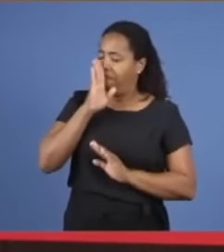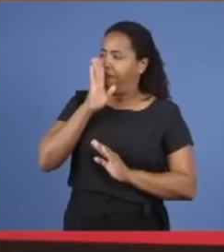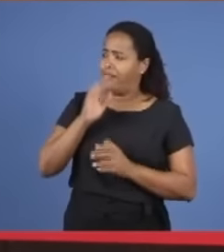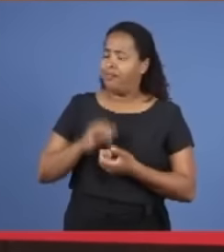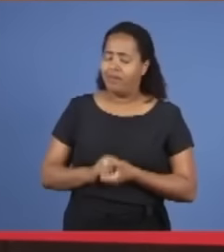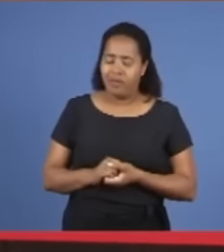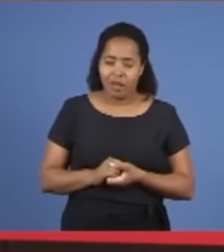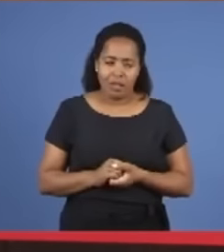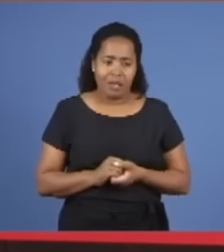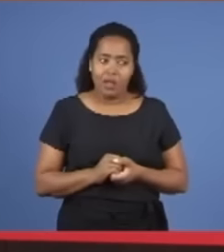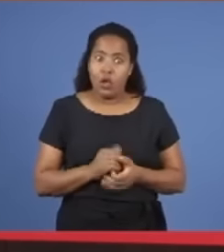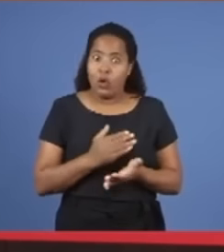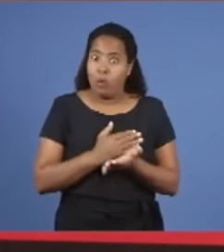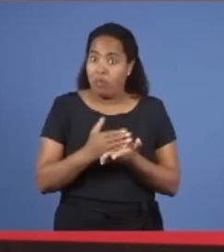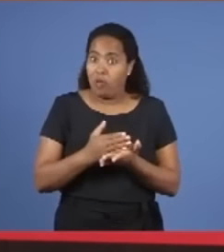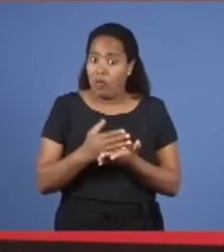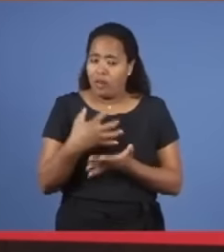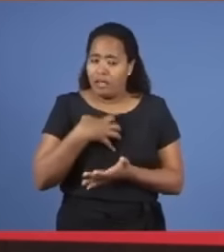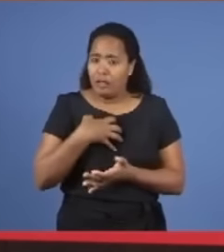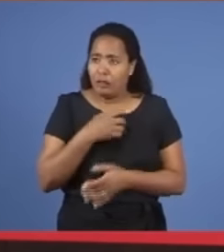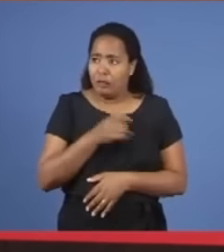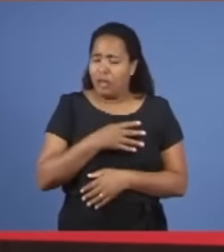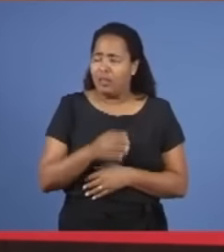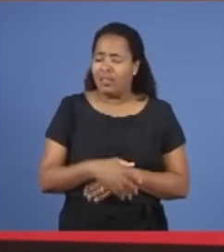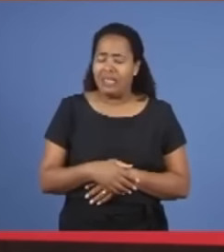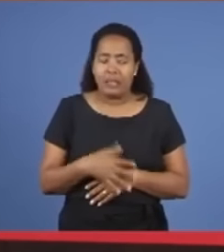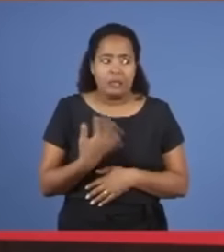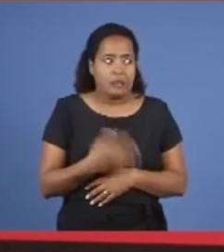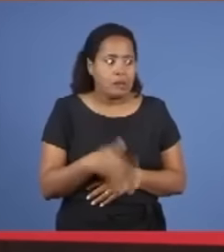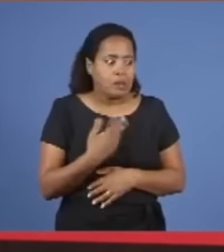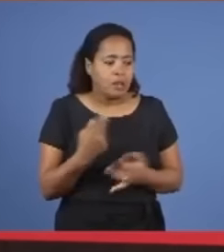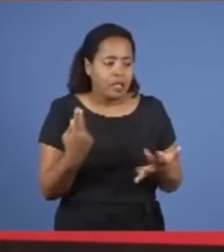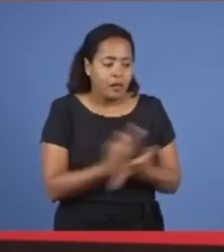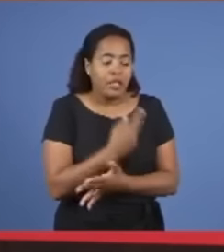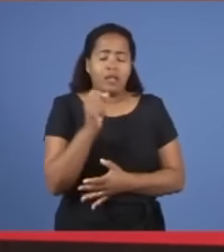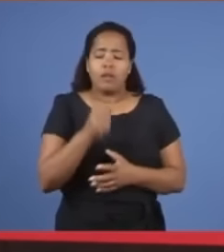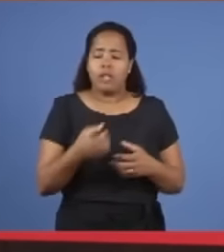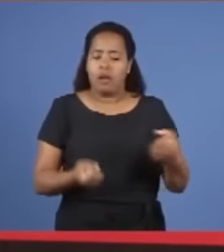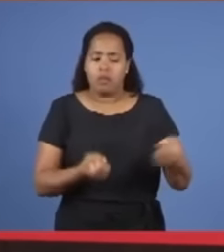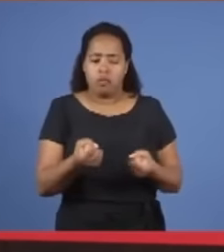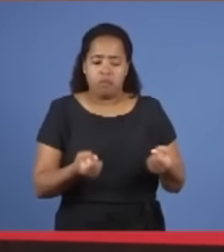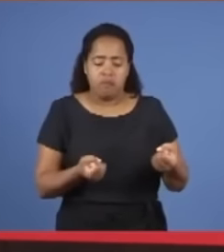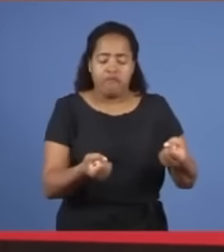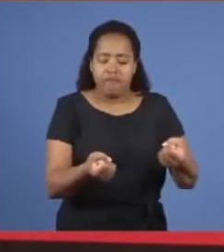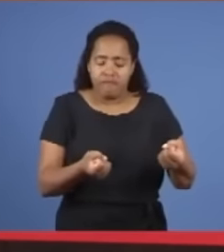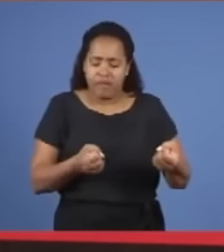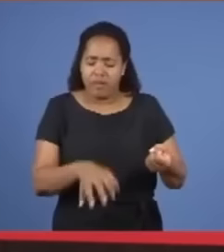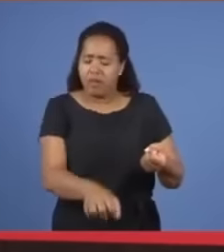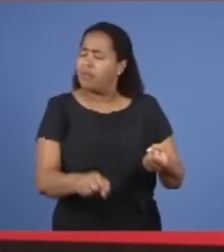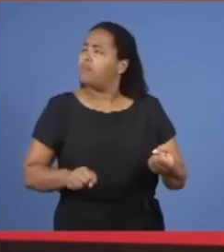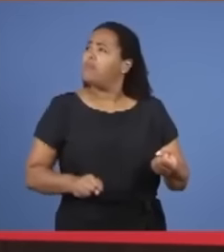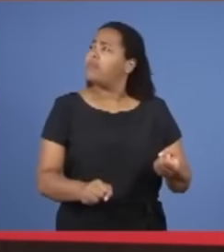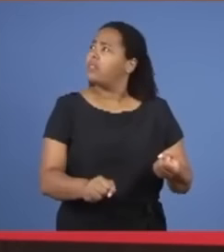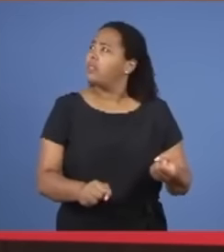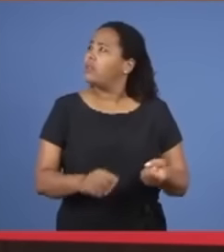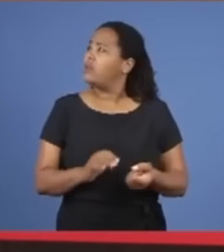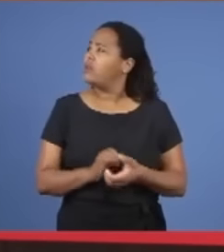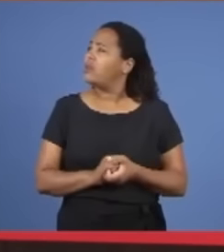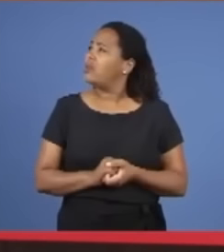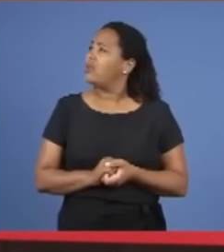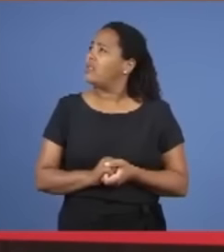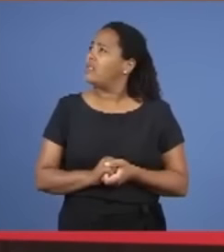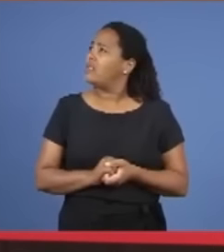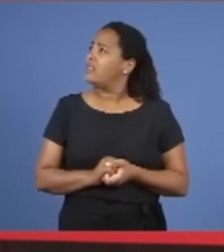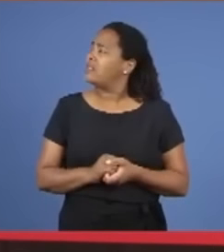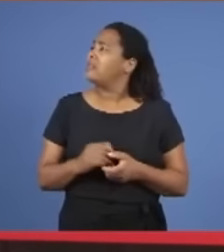Senhor. Eu fiquei com medo. Ai, que será que está acontecendo? Parei o carro. Senhor, o Senhor falou: você pergunta isso para a sua igreja hoje,